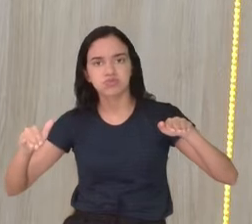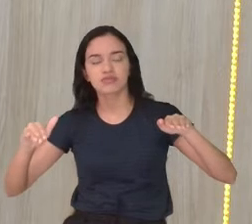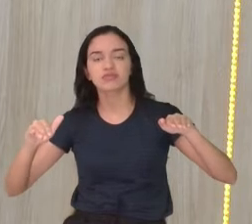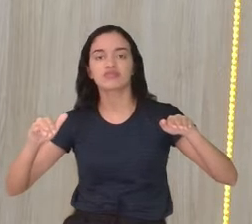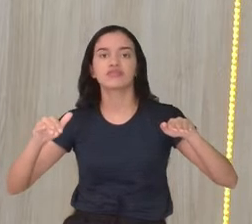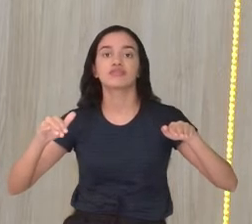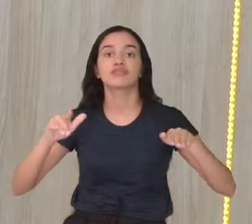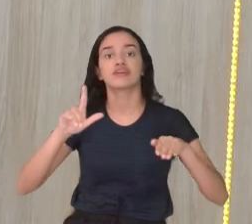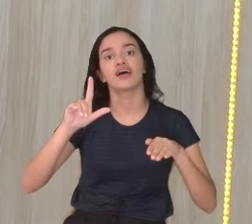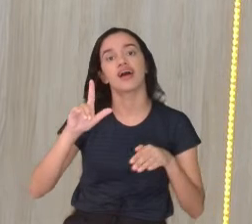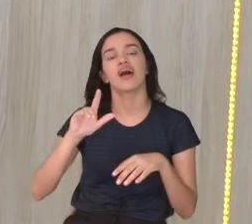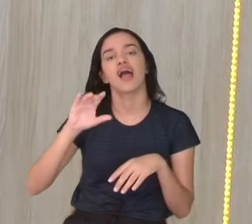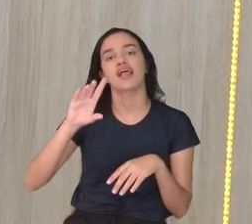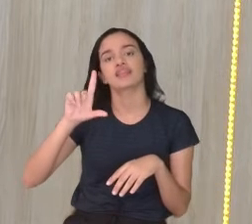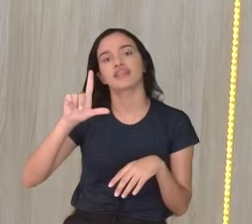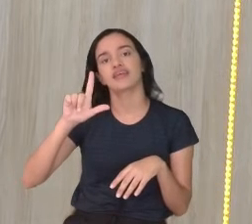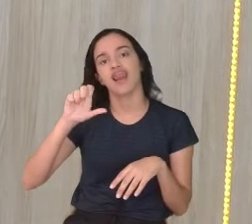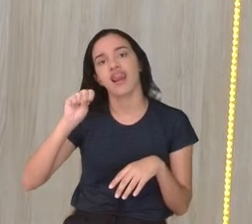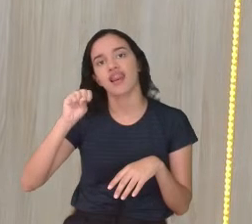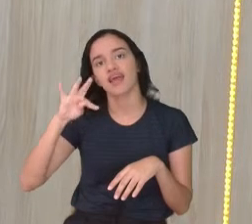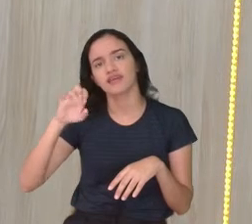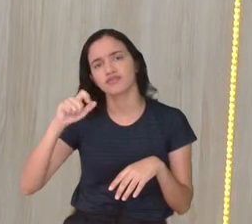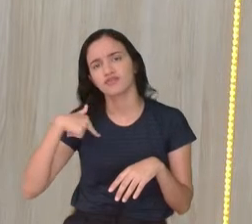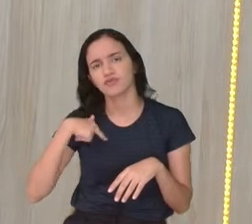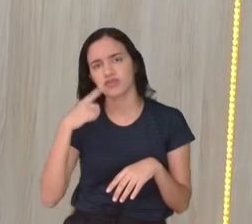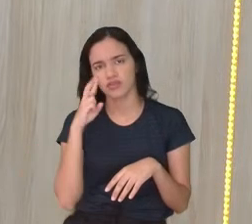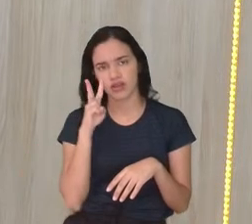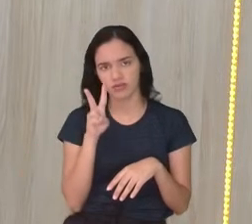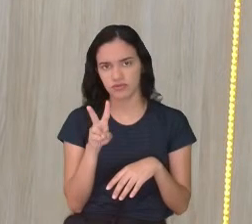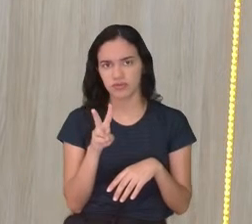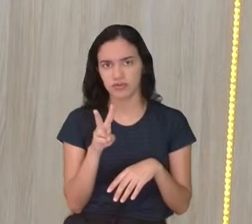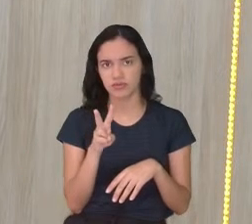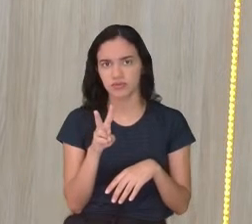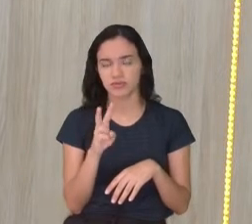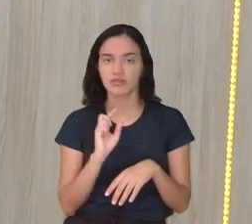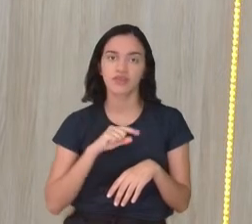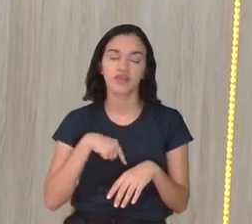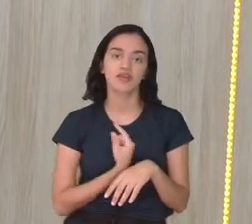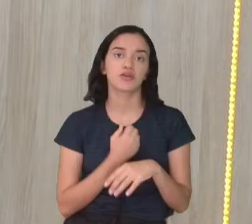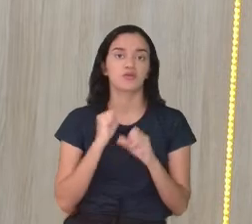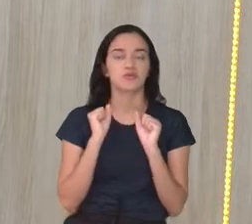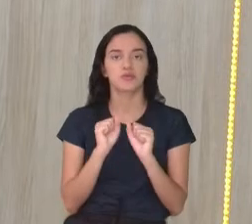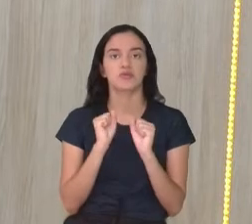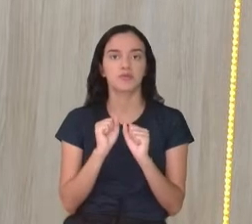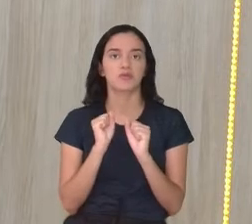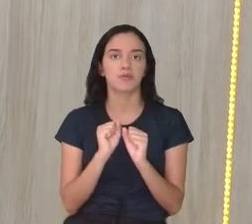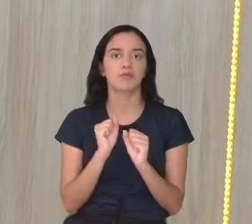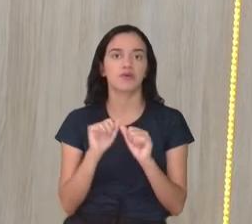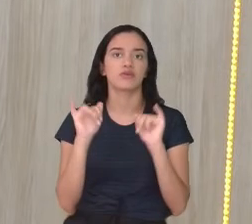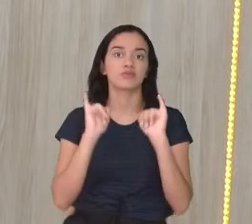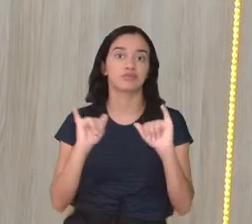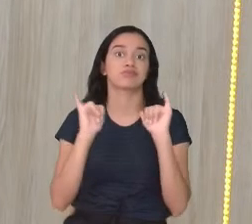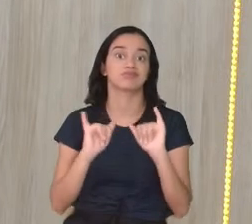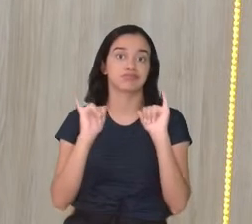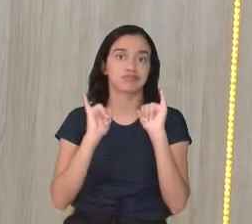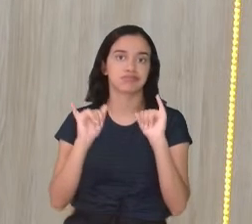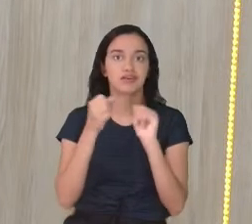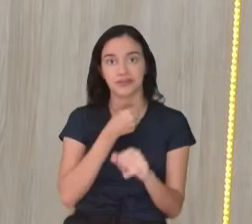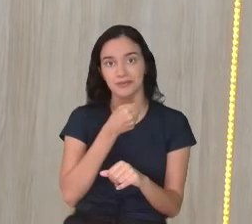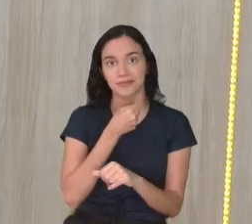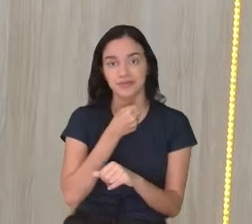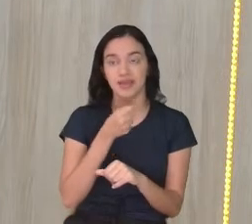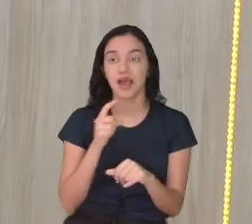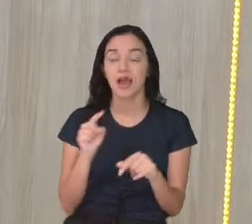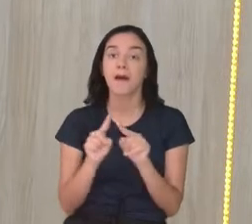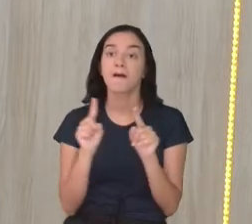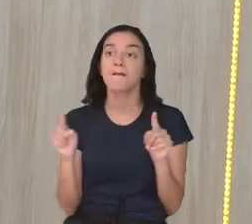leste. Você já ouviu falar aí, não foi? É porque a gente não pode fazer a propaganda da emissora e falar o repórter, né? Mas